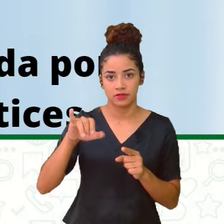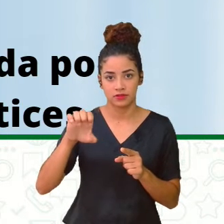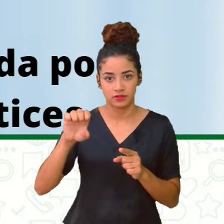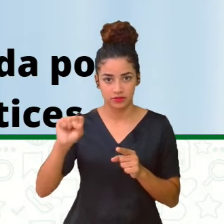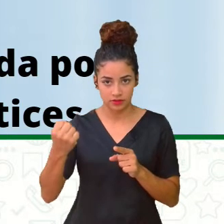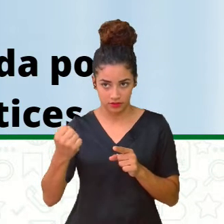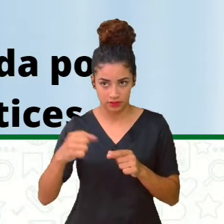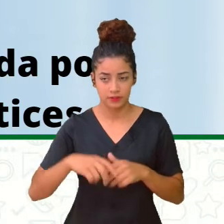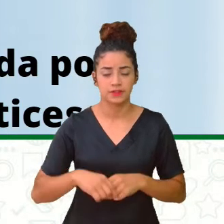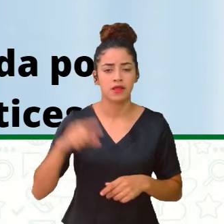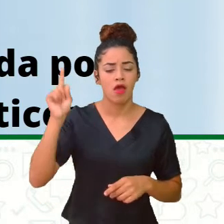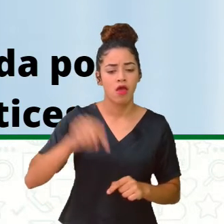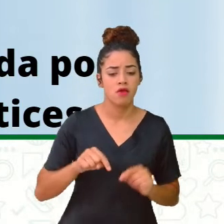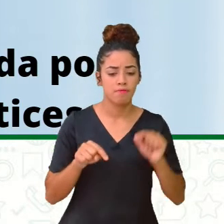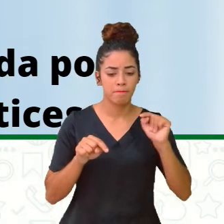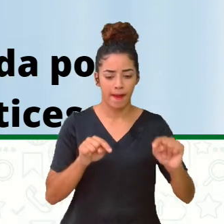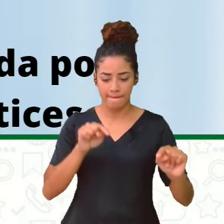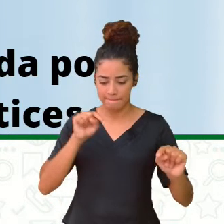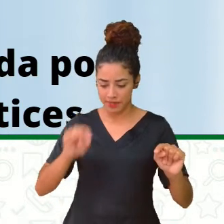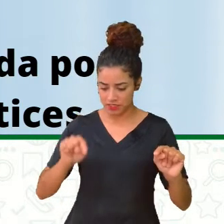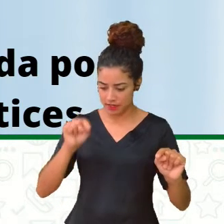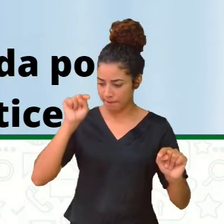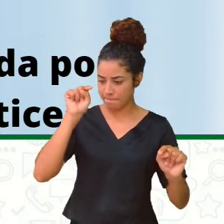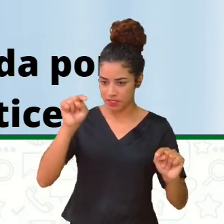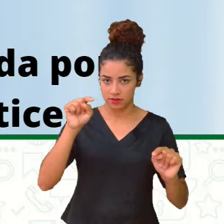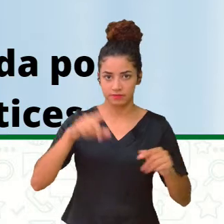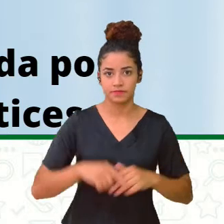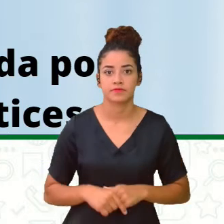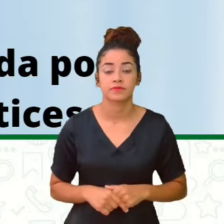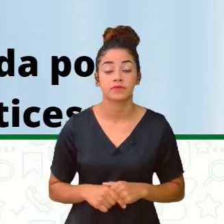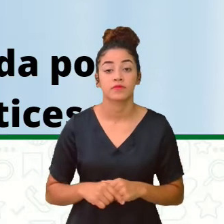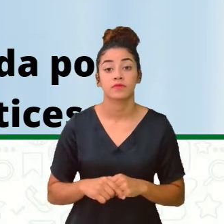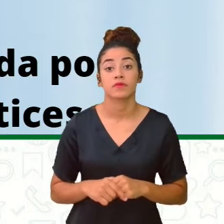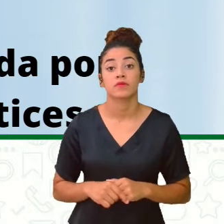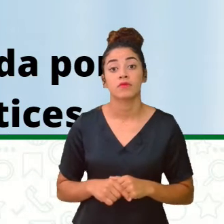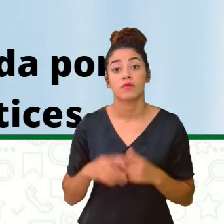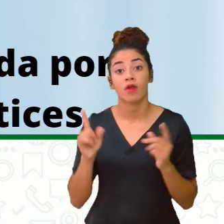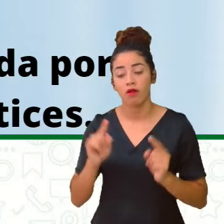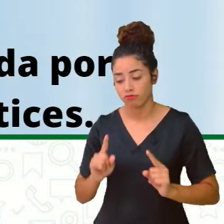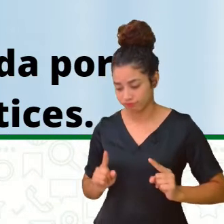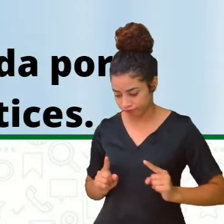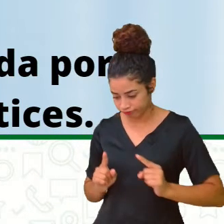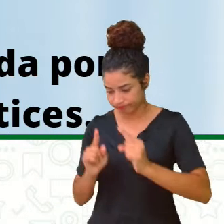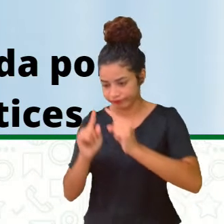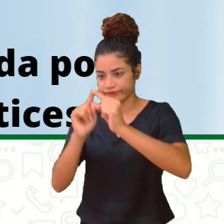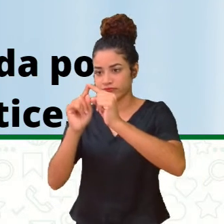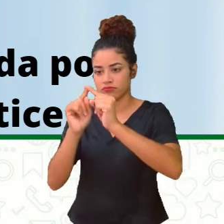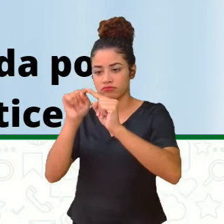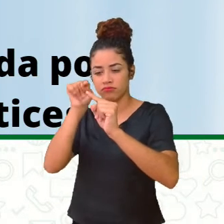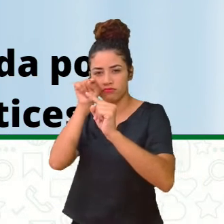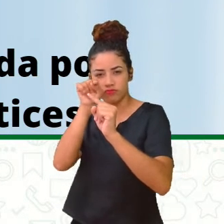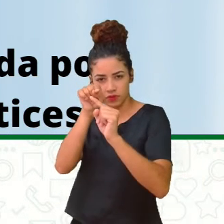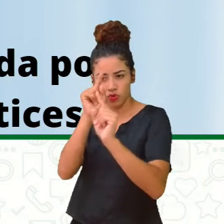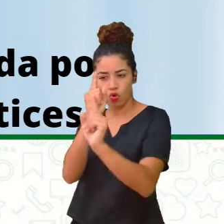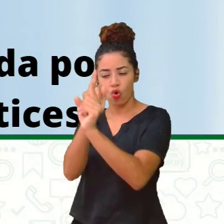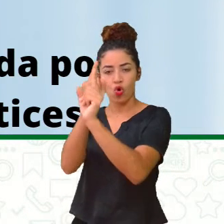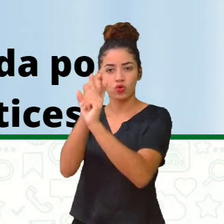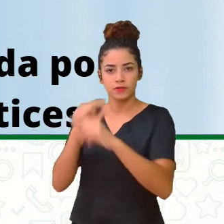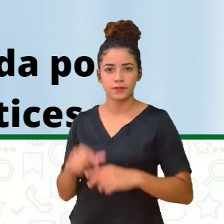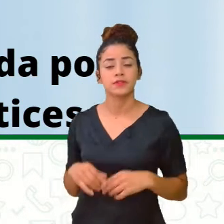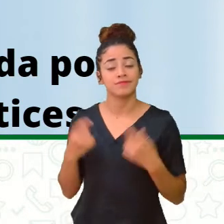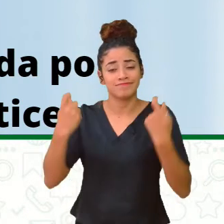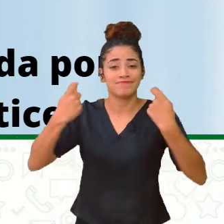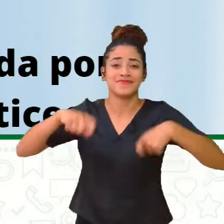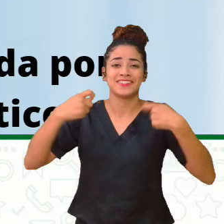que é um vértice? Os segmentos são ligados pelo vértice, certo? Então, eu tenho que ter